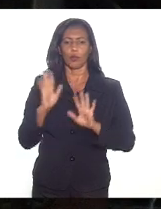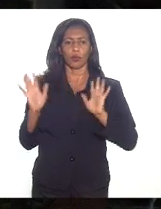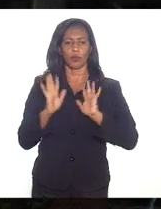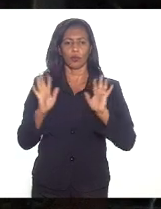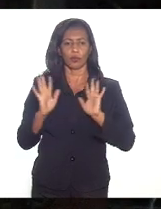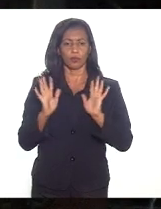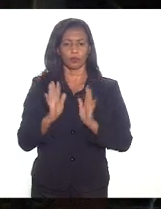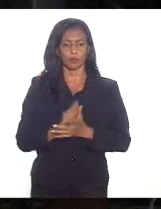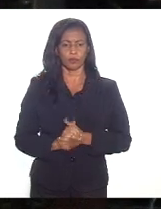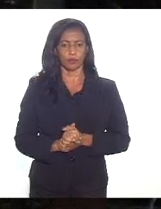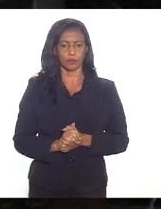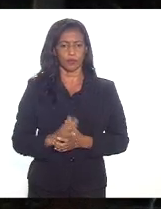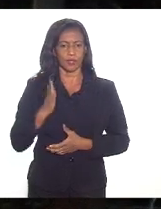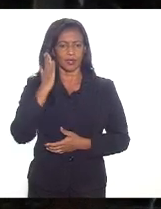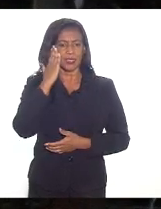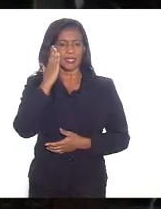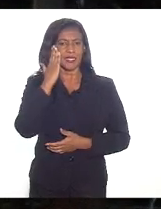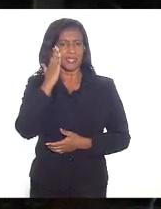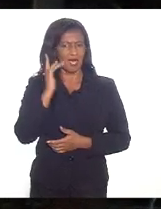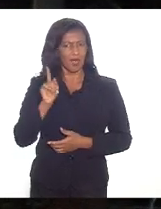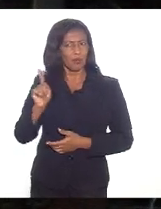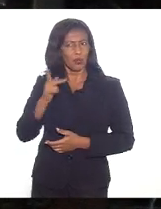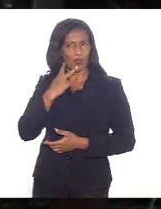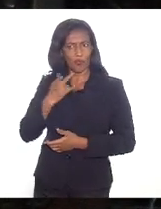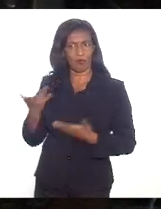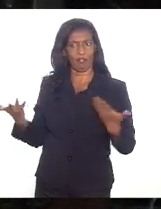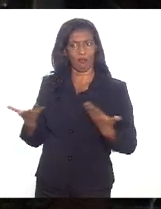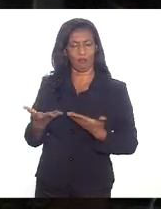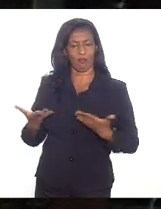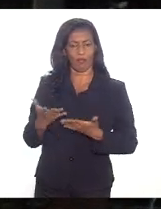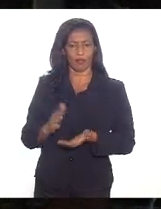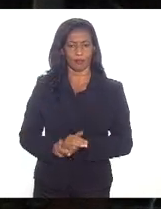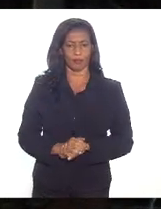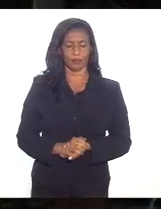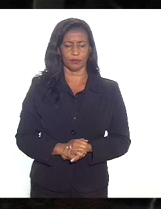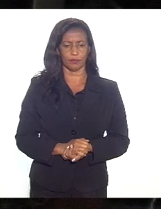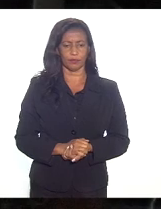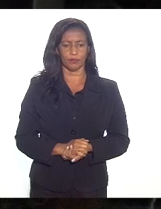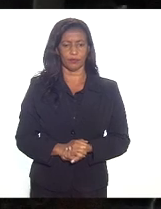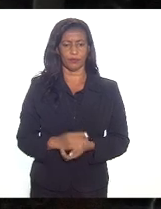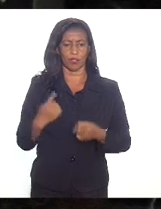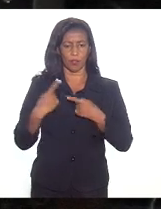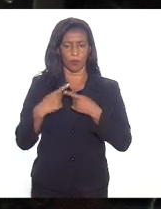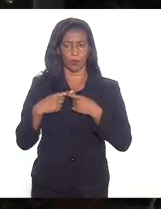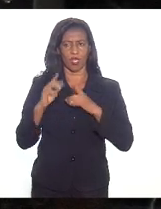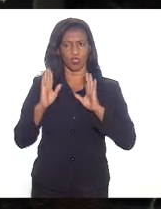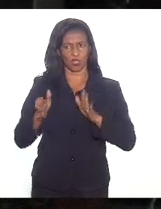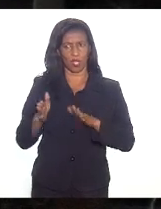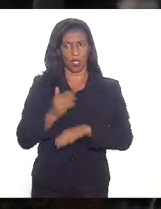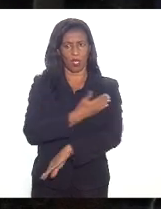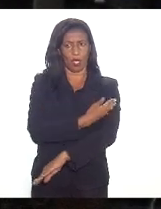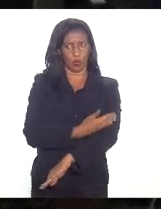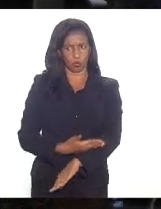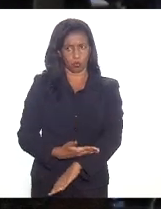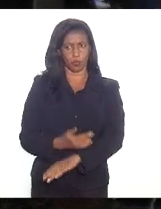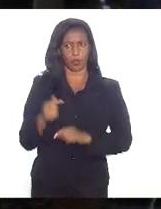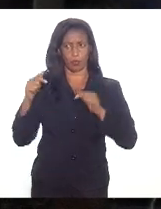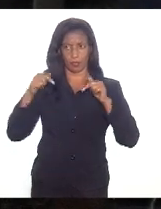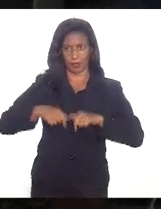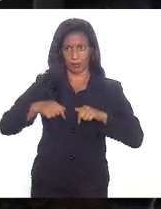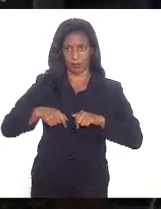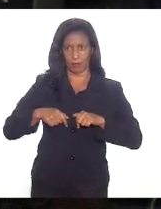seguramente sabe do que eu vou dizer agora. Porque nós acostumamos aqui a receber